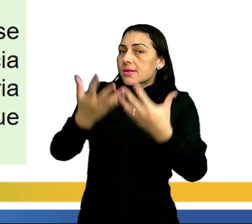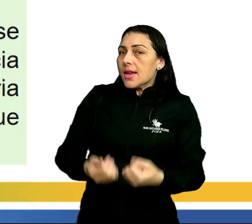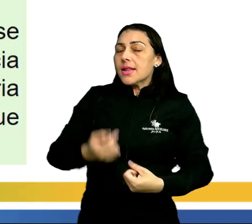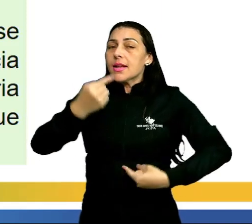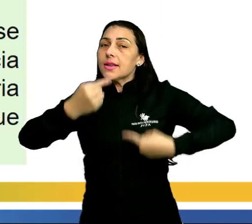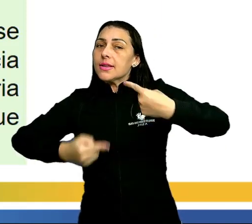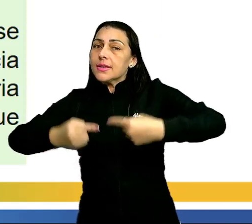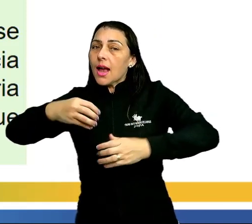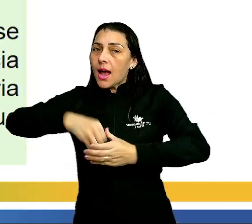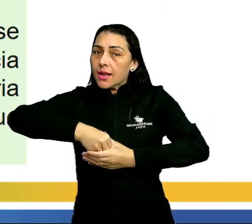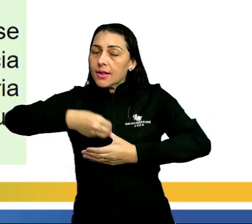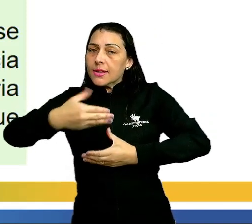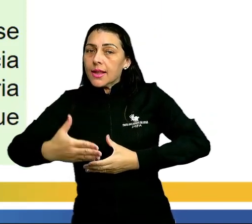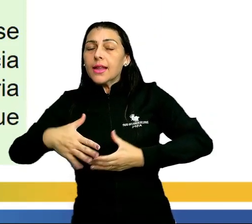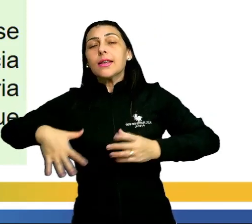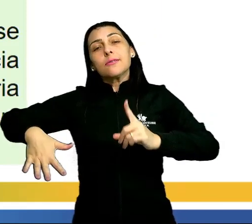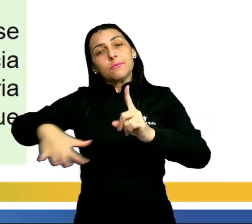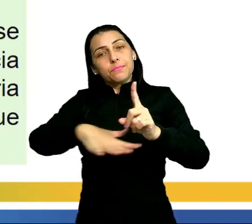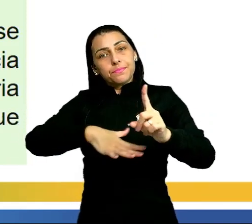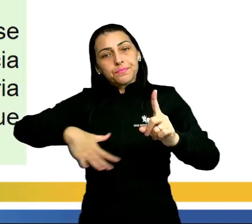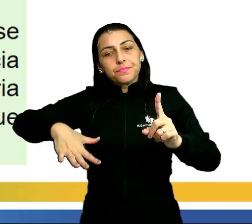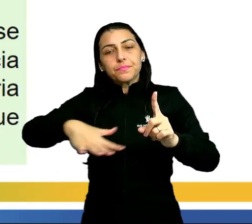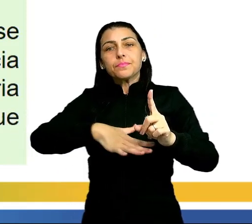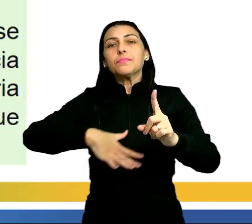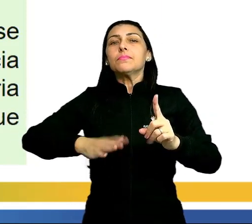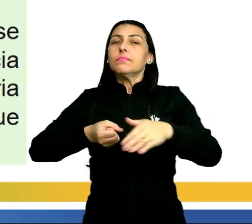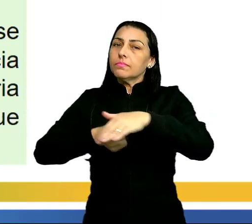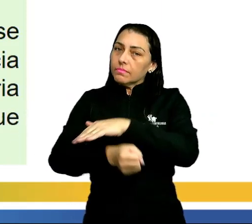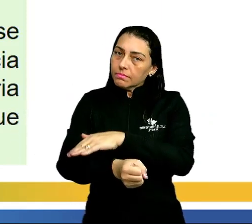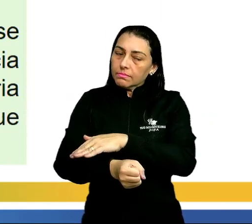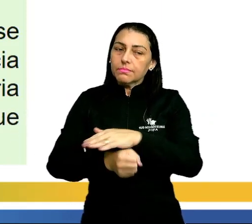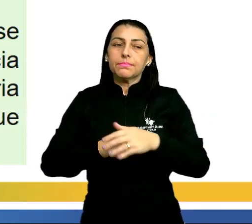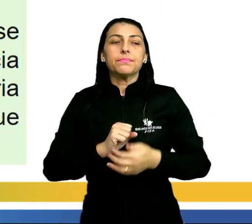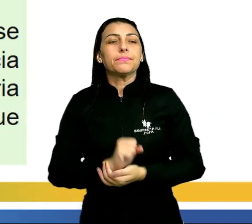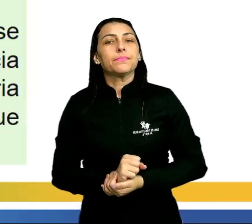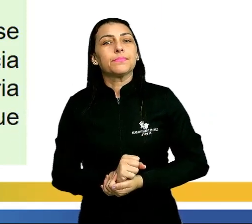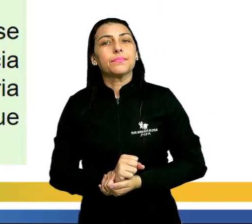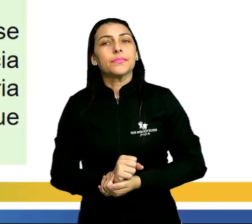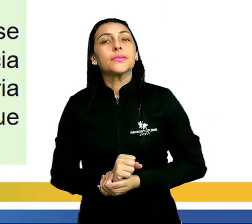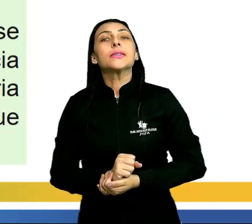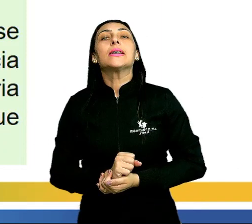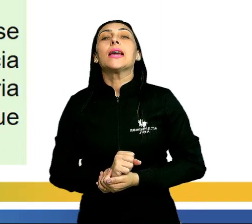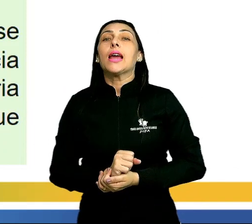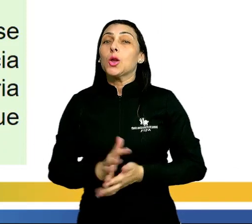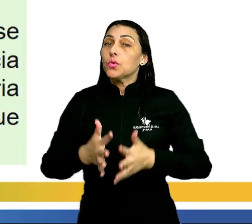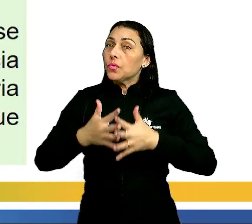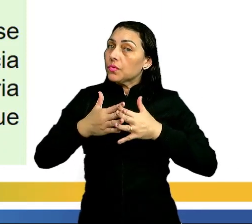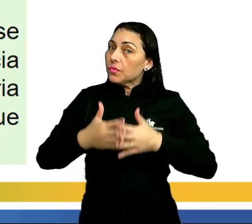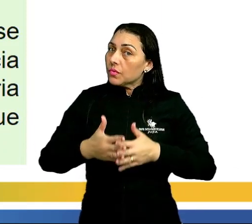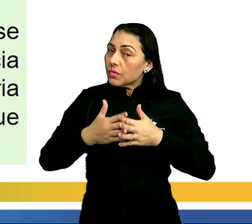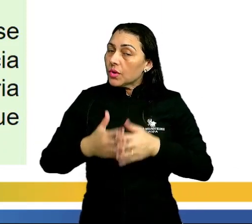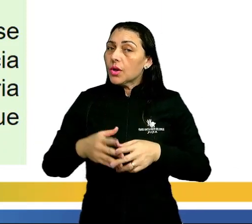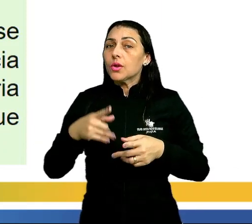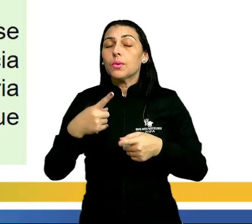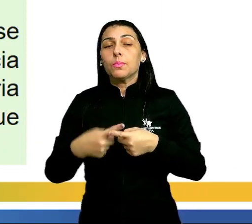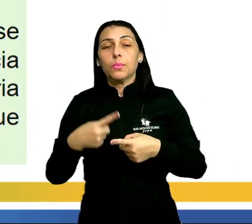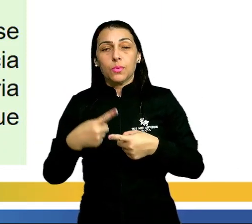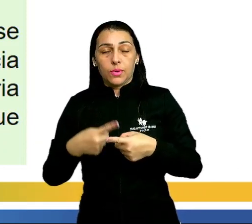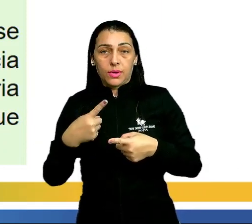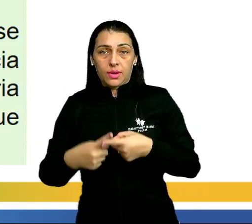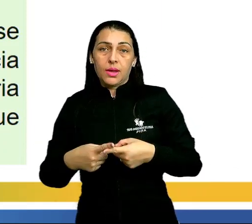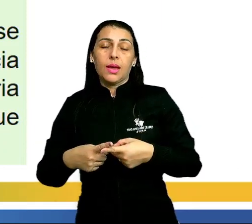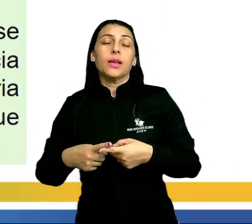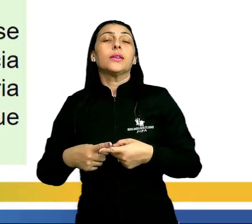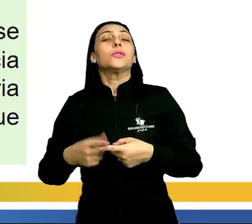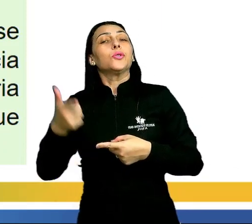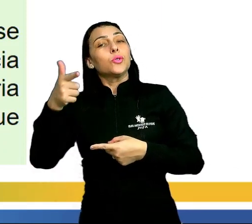política em relação à sociedade na qual ela está inserida. Então isso é muito complicado, porque isso, de certo modo, se trata